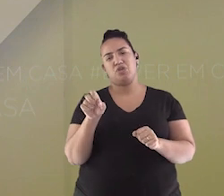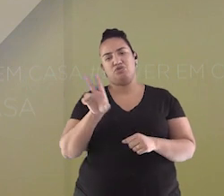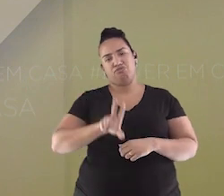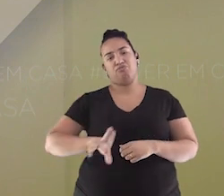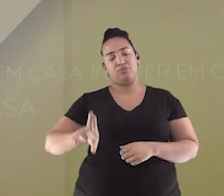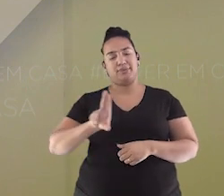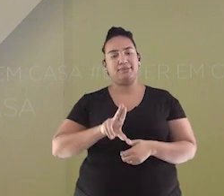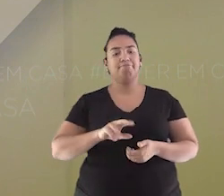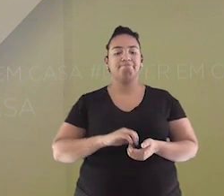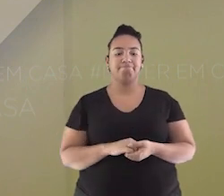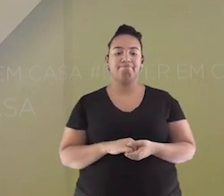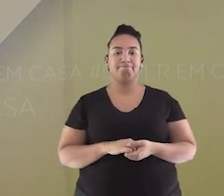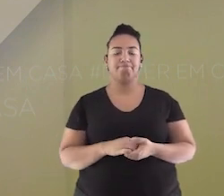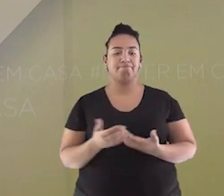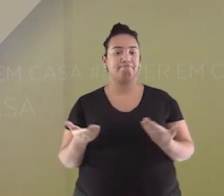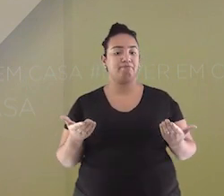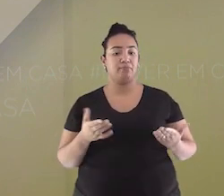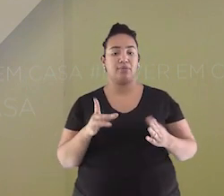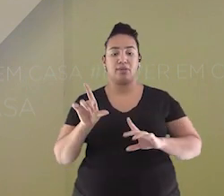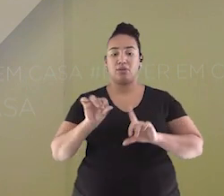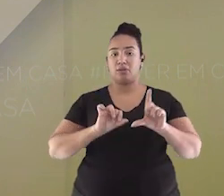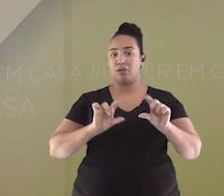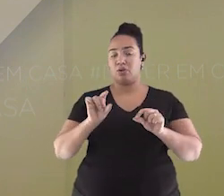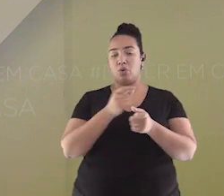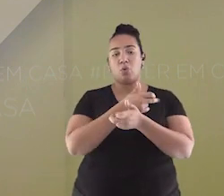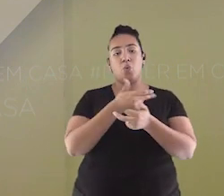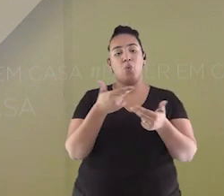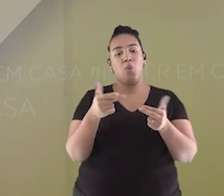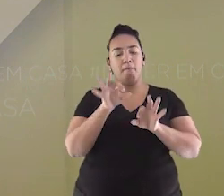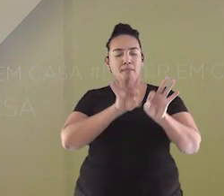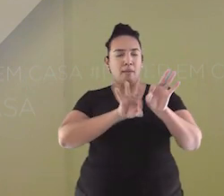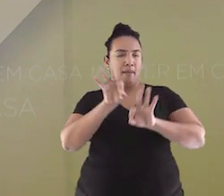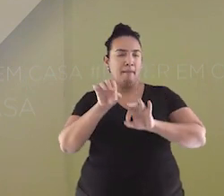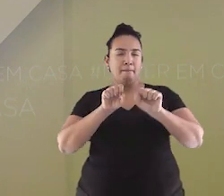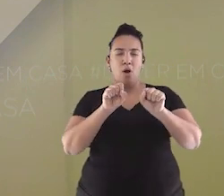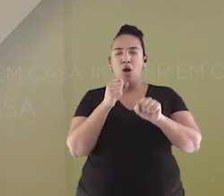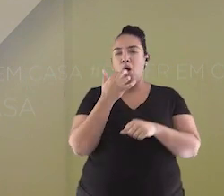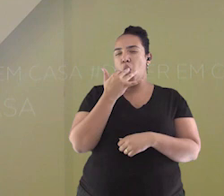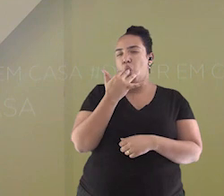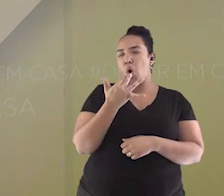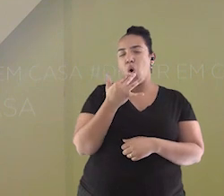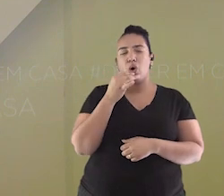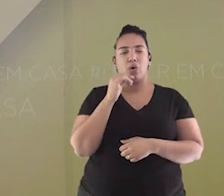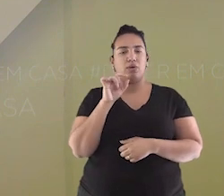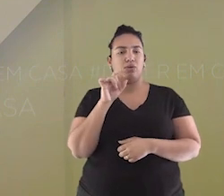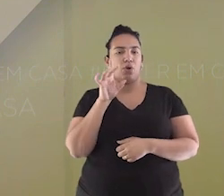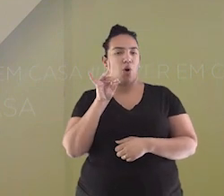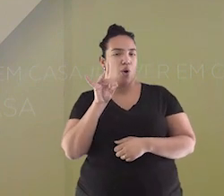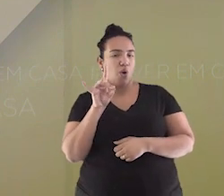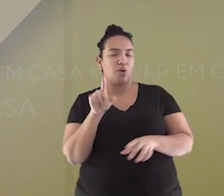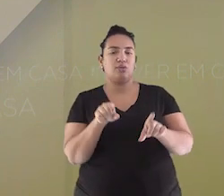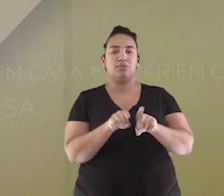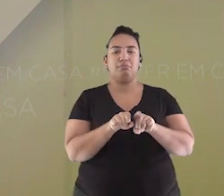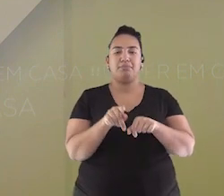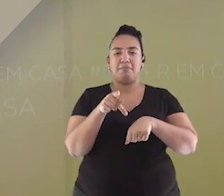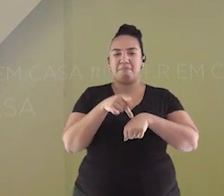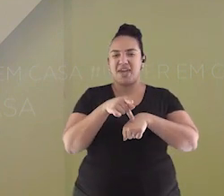pro lixo. Separe algumas coisas para decorar o seu cofrinho. Pode ser cola colorida,